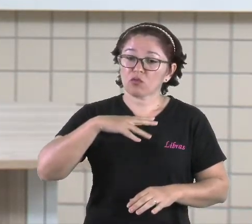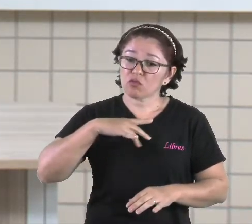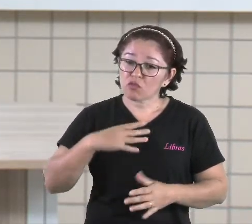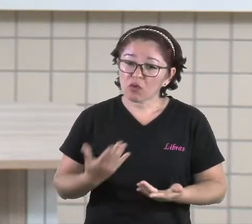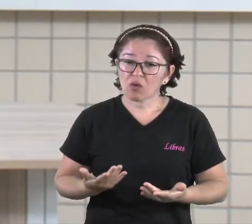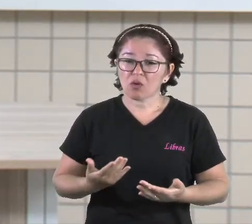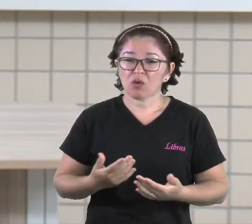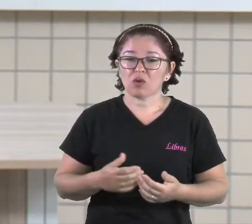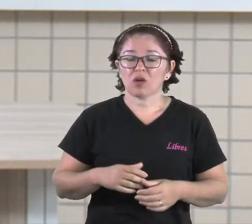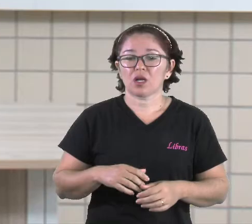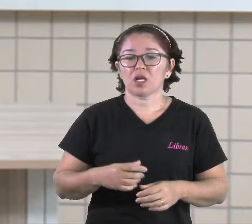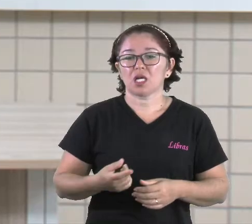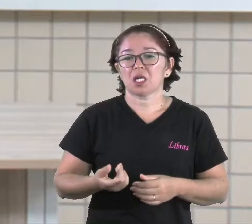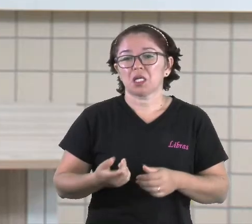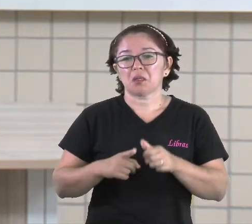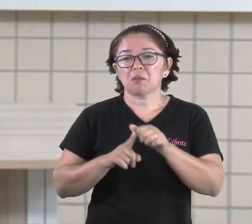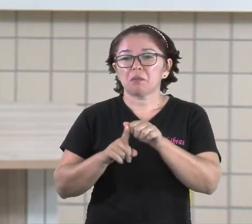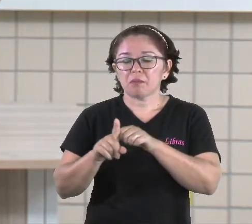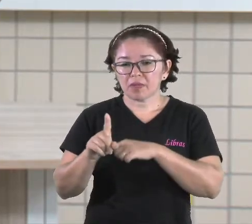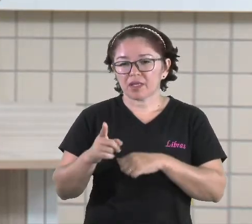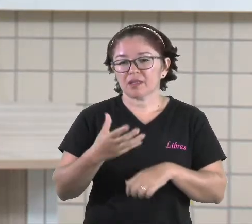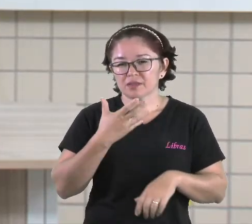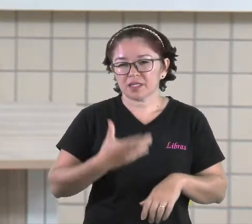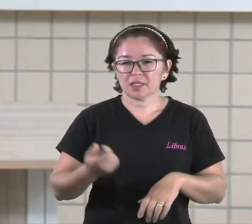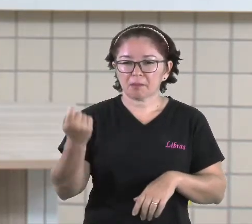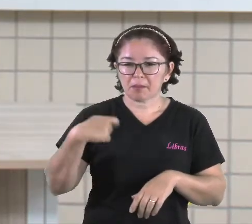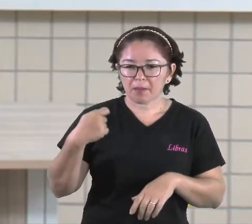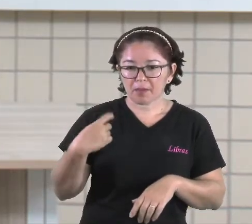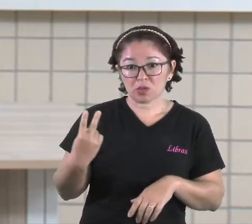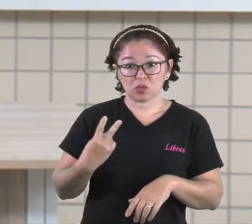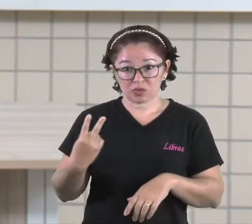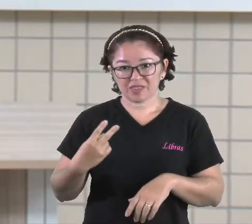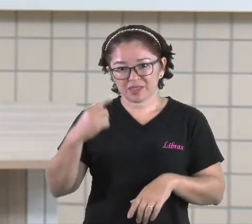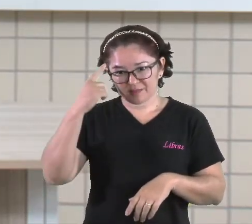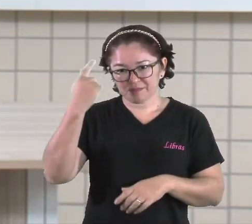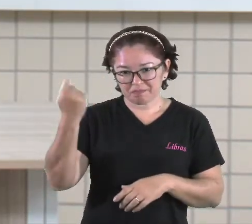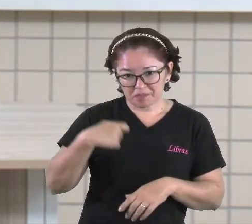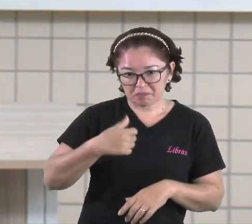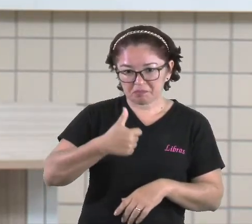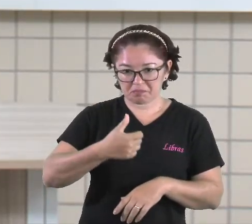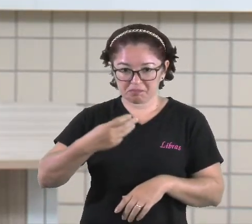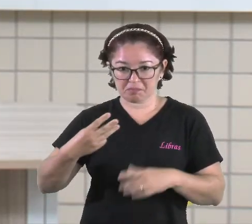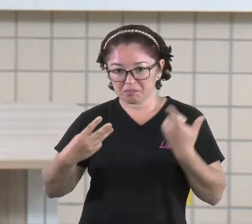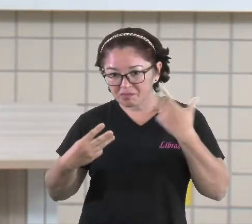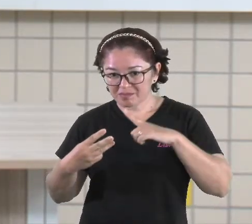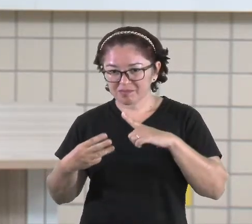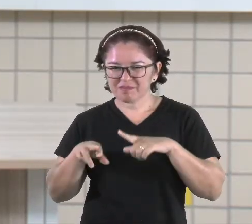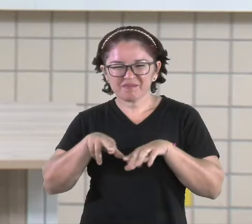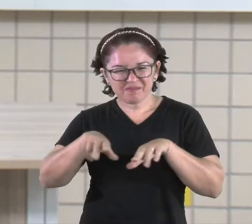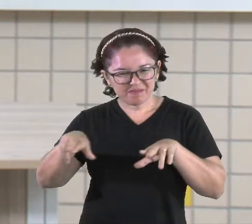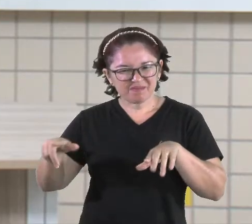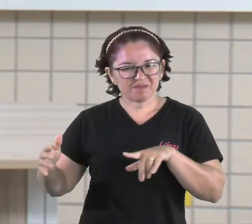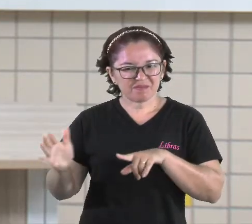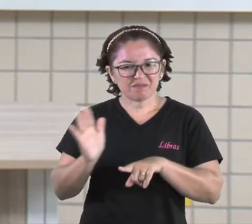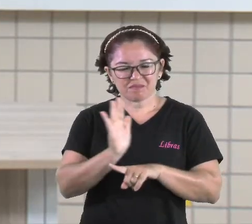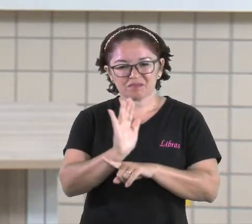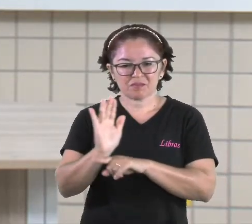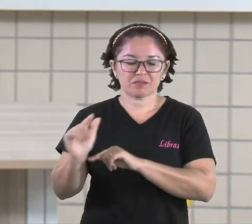feitos importantes que Getúlio Vargas fez durante a história do Brasil, durante a história que ele governou o